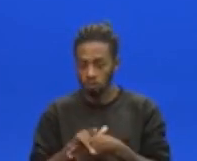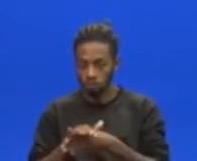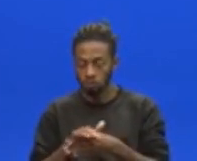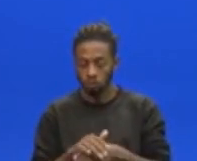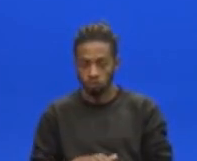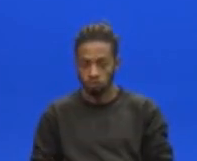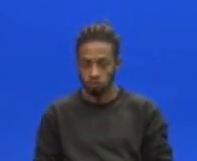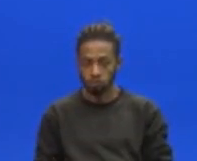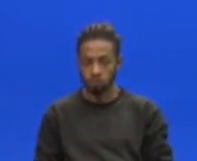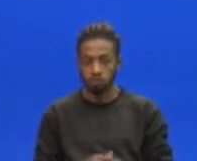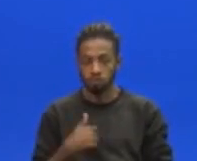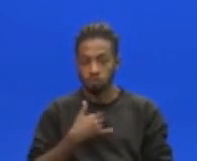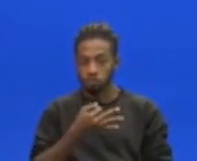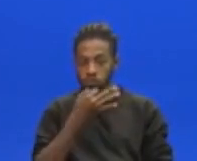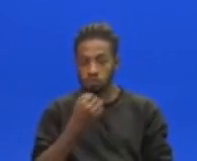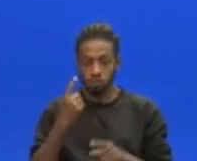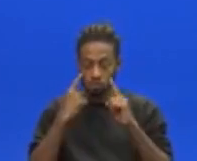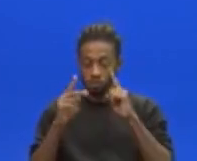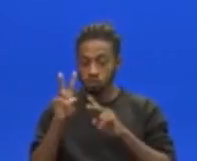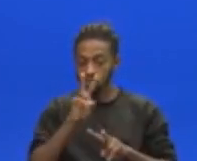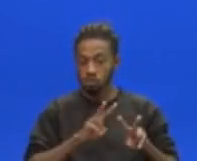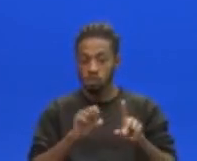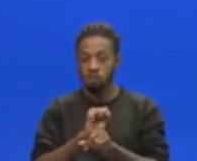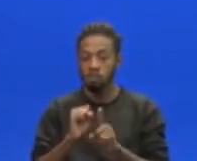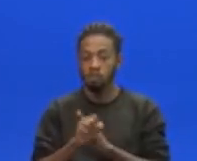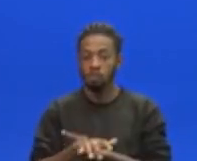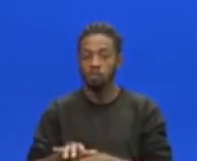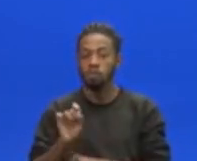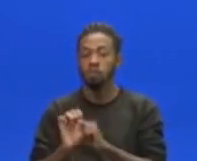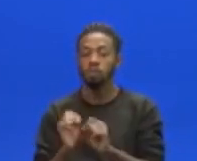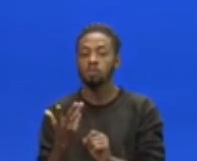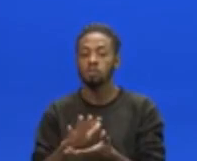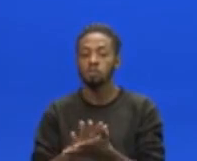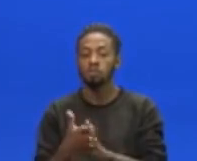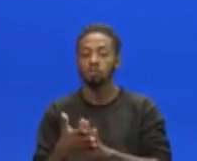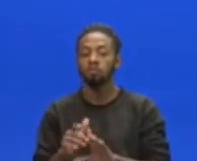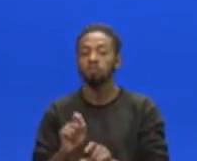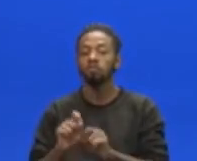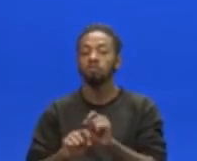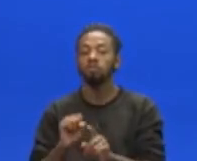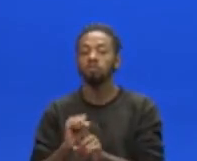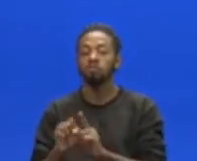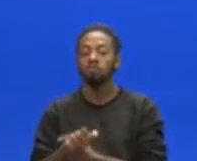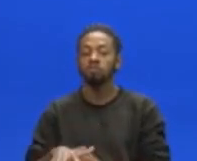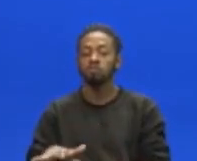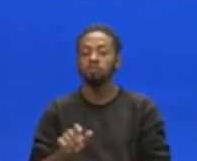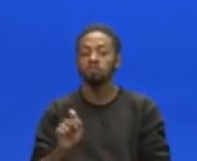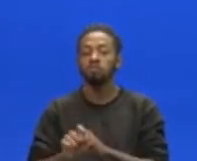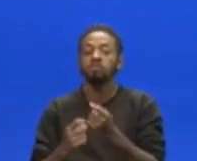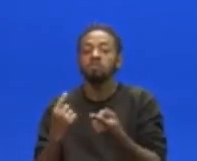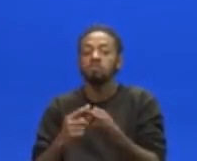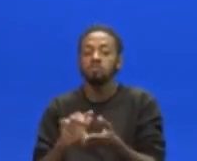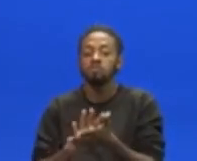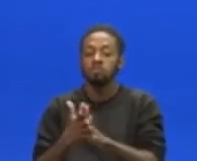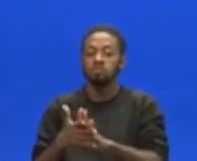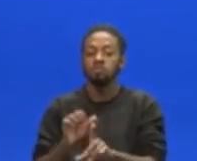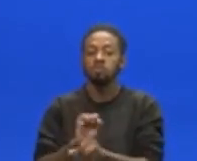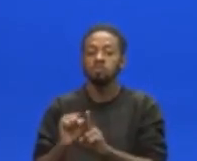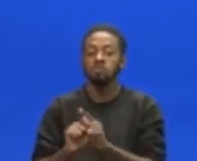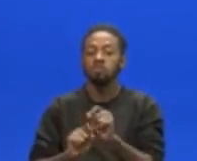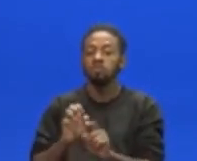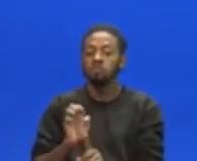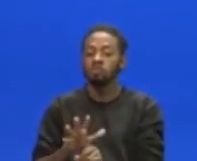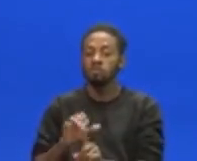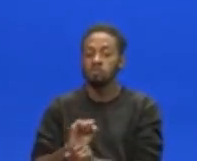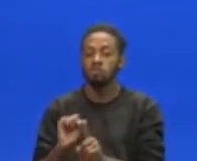sobre o aspecto social do que essa doença causa na sociedade, né? Então, como que ela impacta do ponto de vista